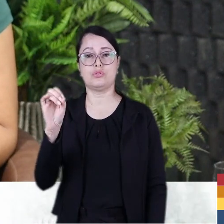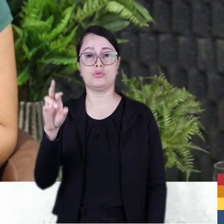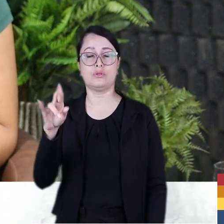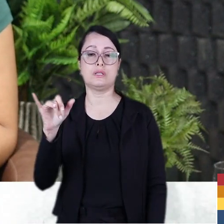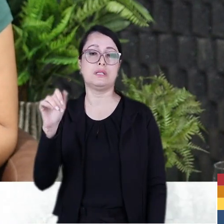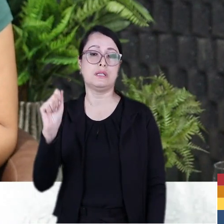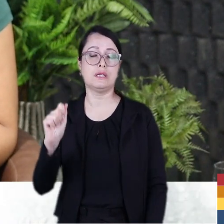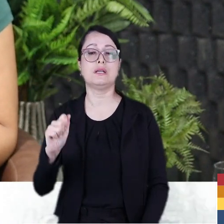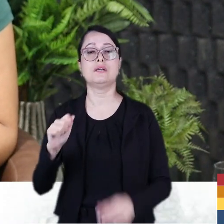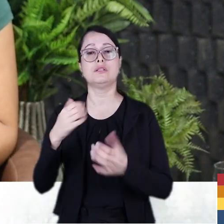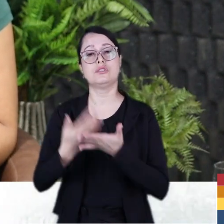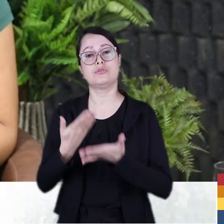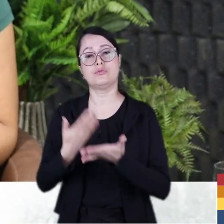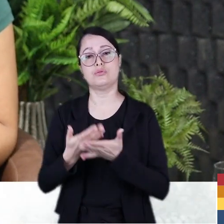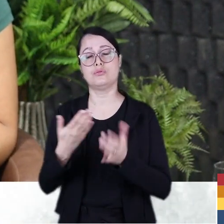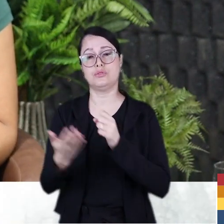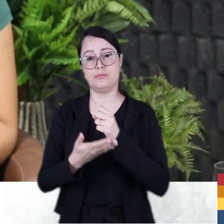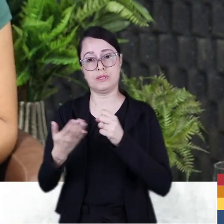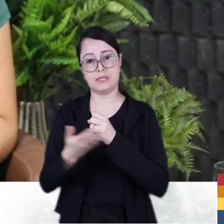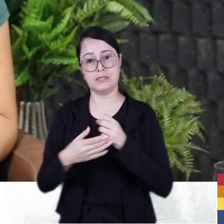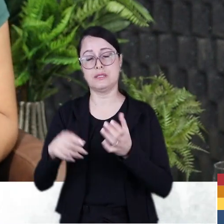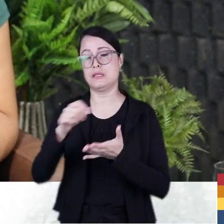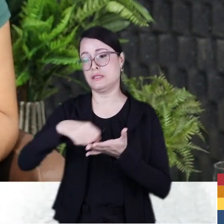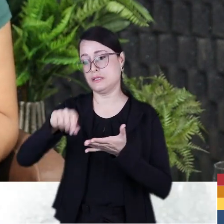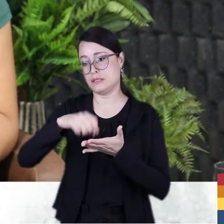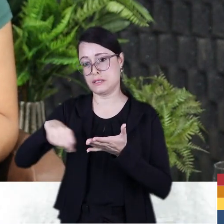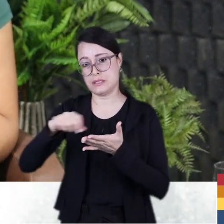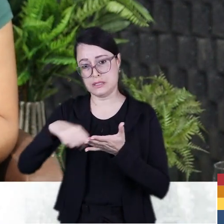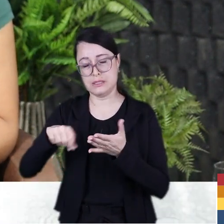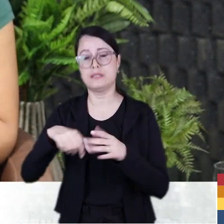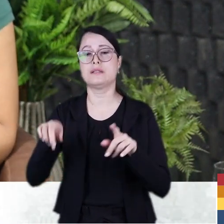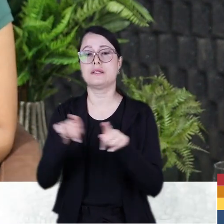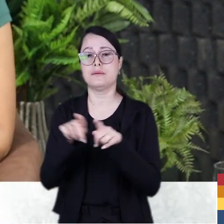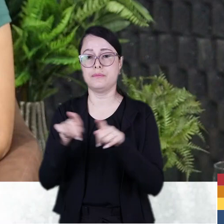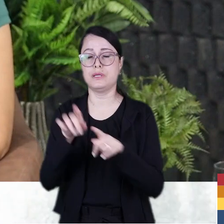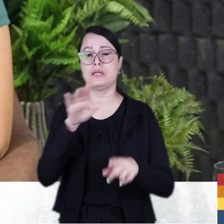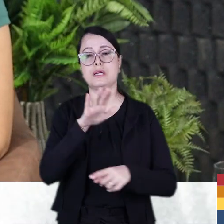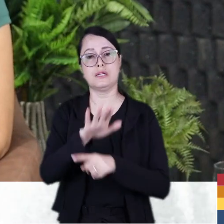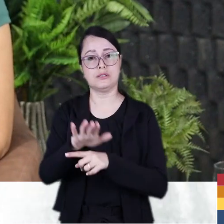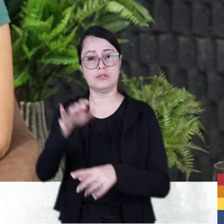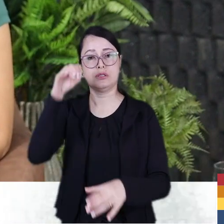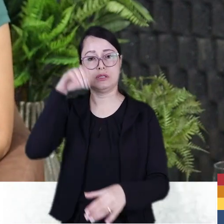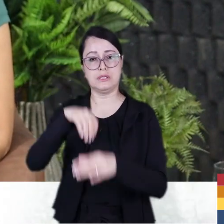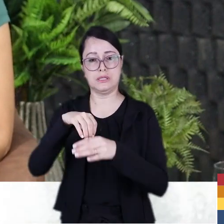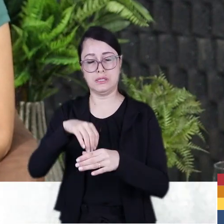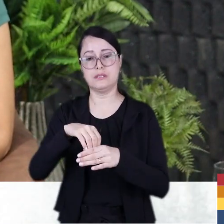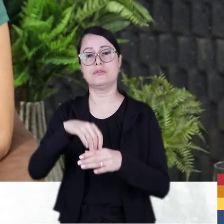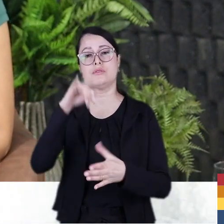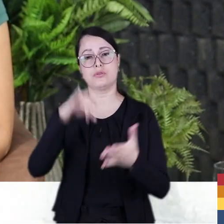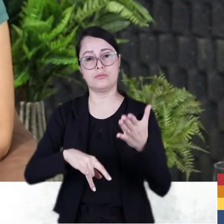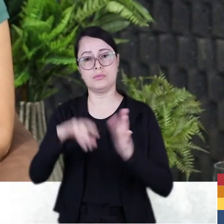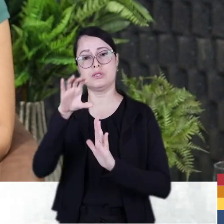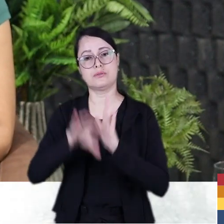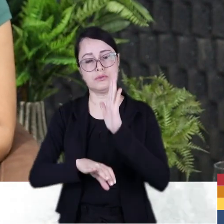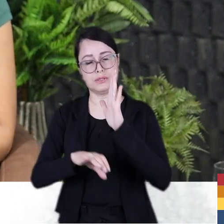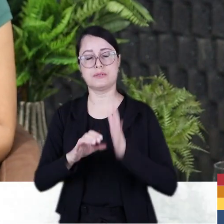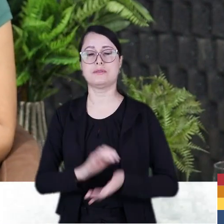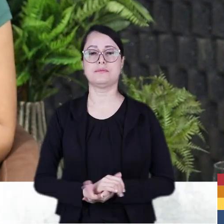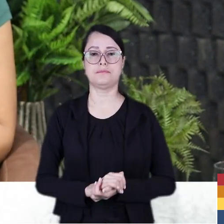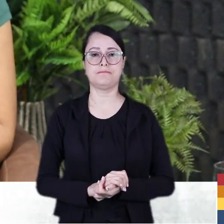estrutura curricular, né, para o ensino médio, certo, atuou como professora coordenadora da área de humanas